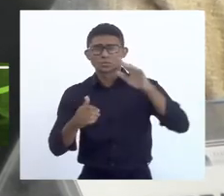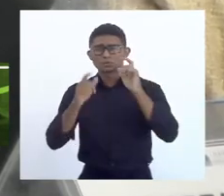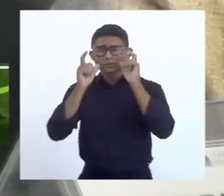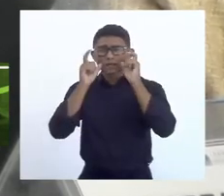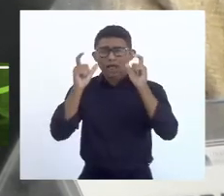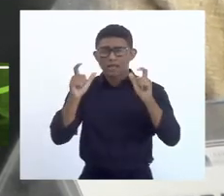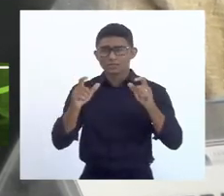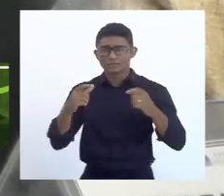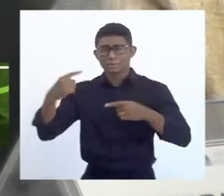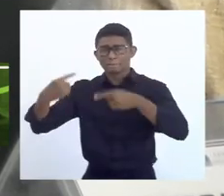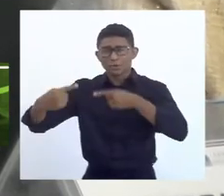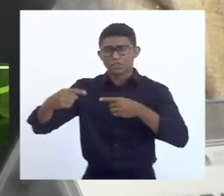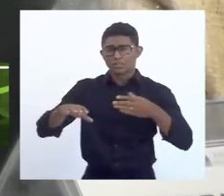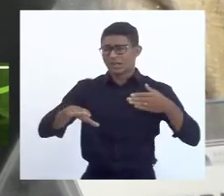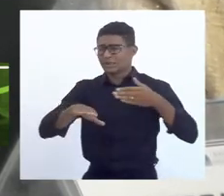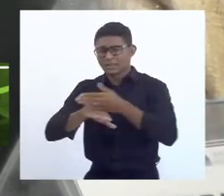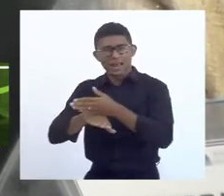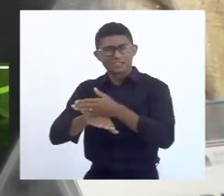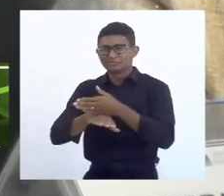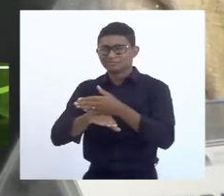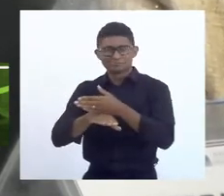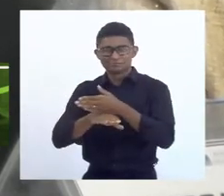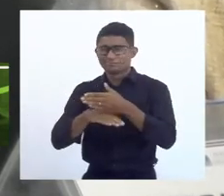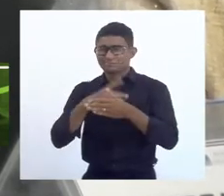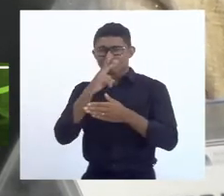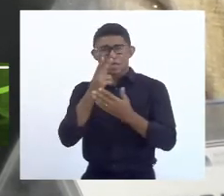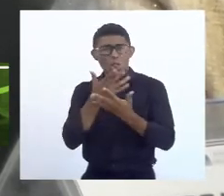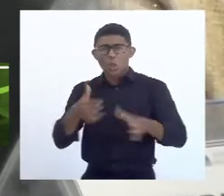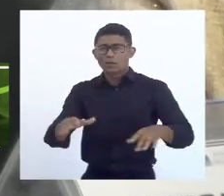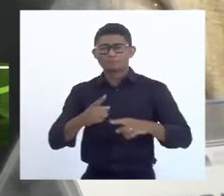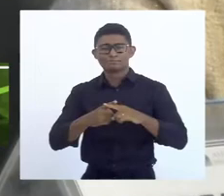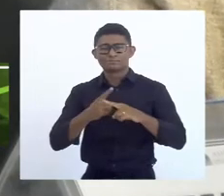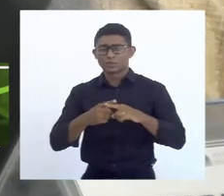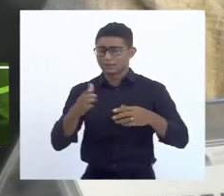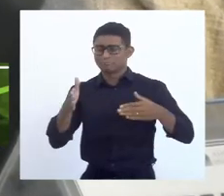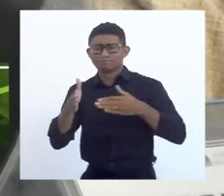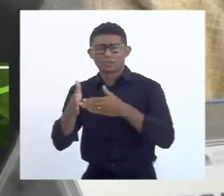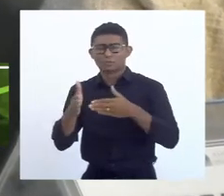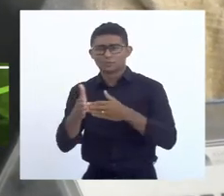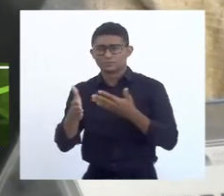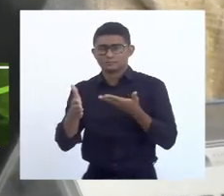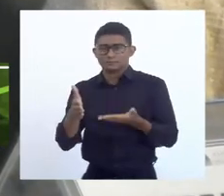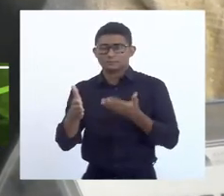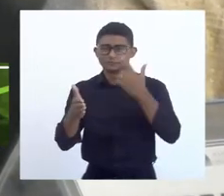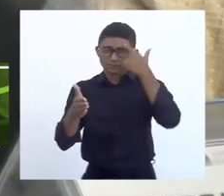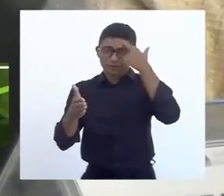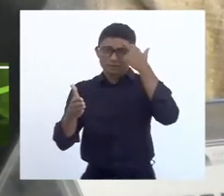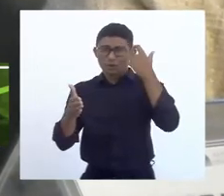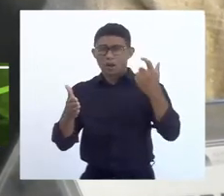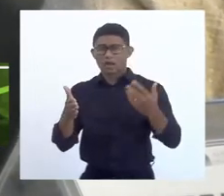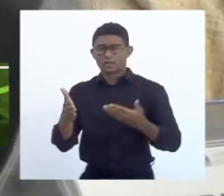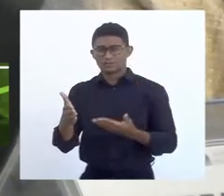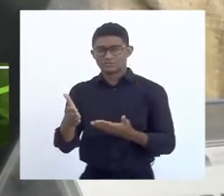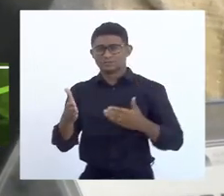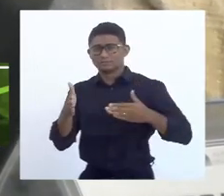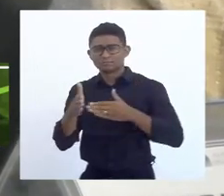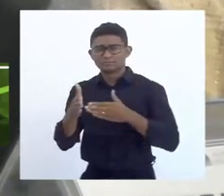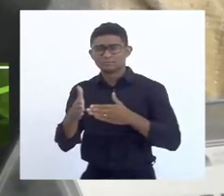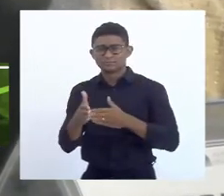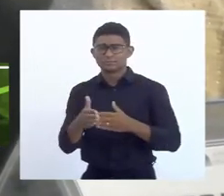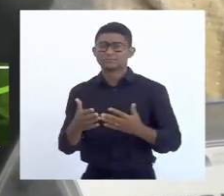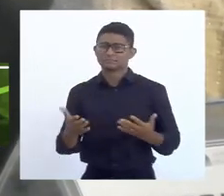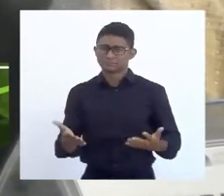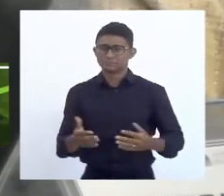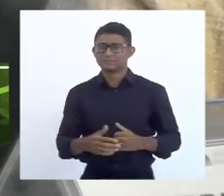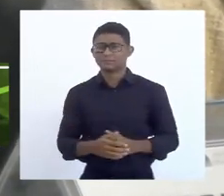acesso, participação e exercício pleno da sua atividade política. Ou seja, ele, tal como